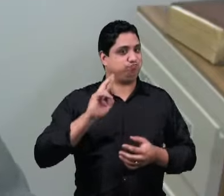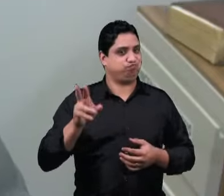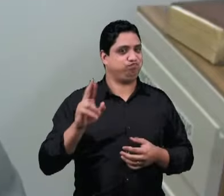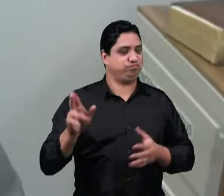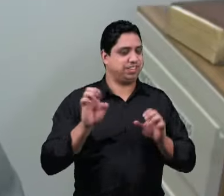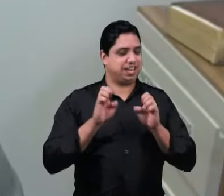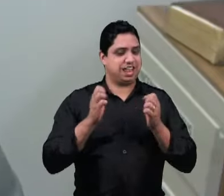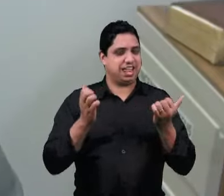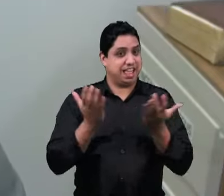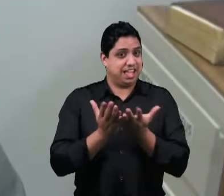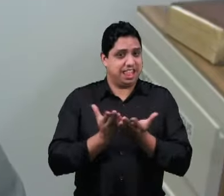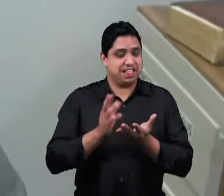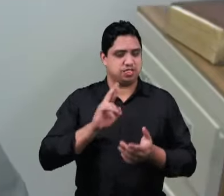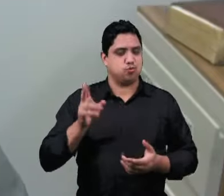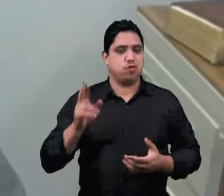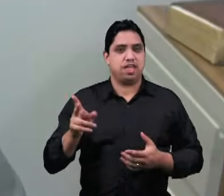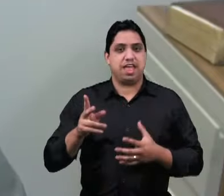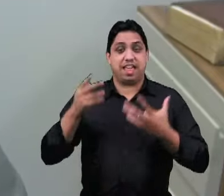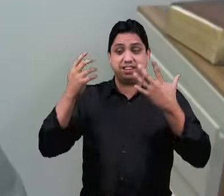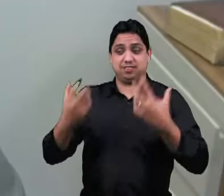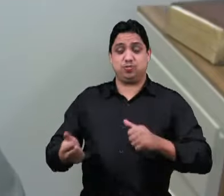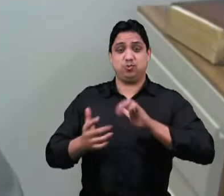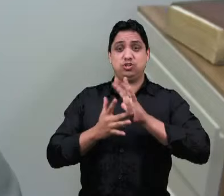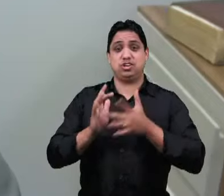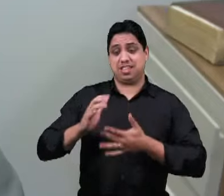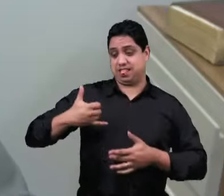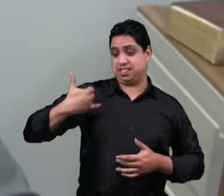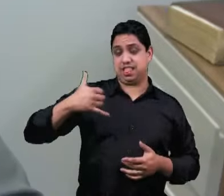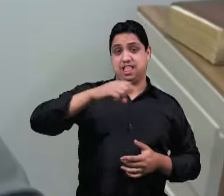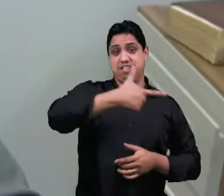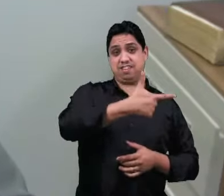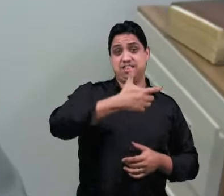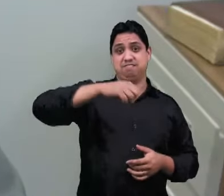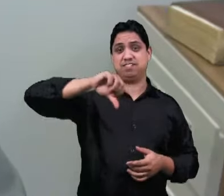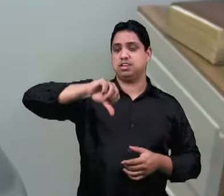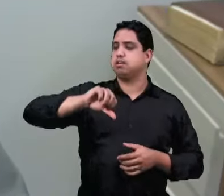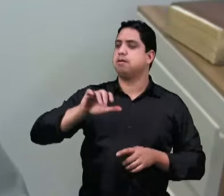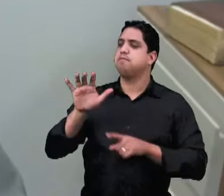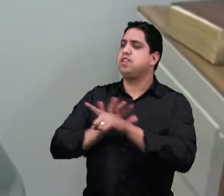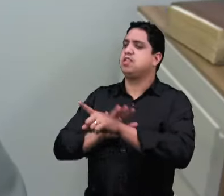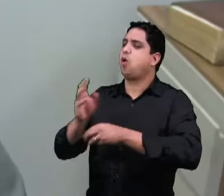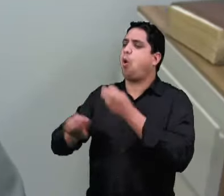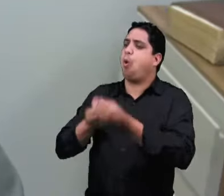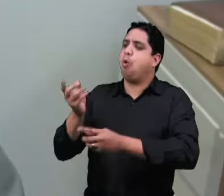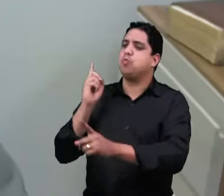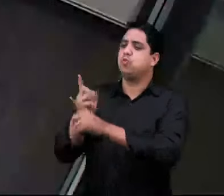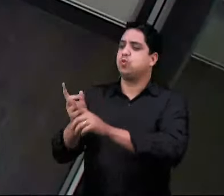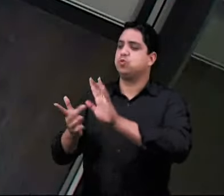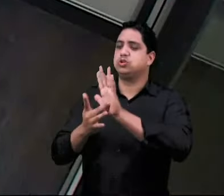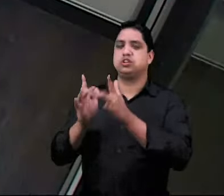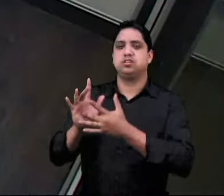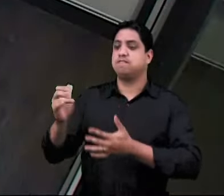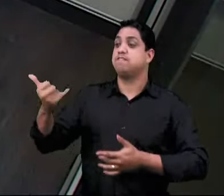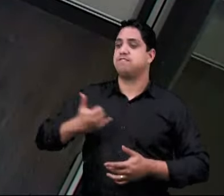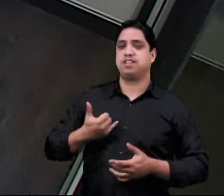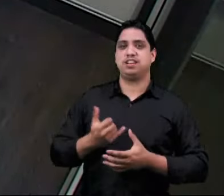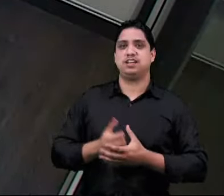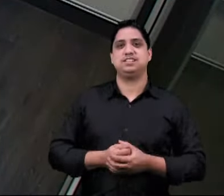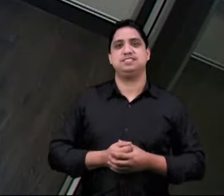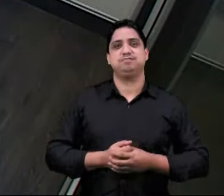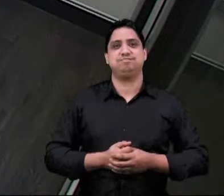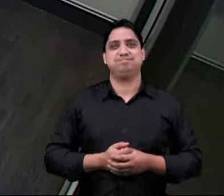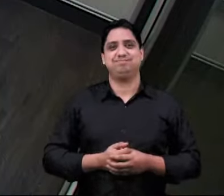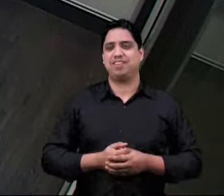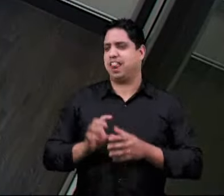contrário, ele se converteu aos 29 anos. Como é que foi esse encontro com o Senhor Jesus? Conta pra gente em detalhes, pastor,